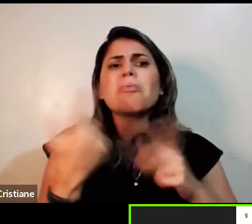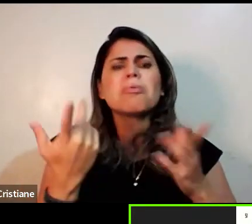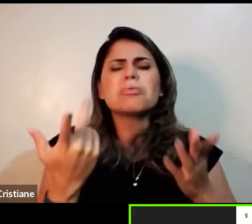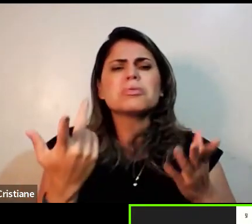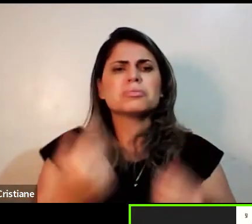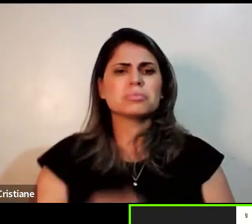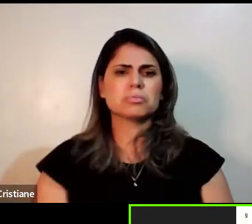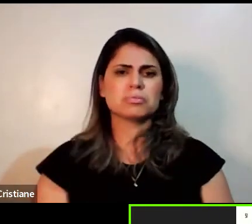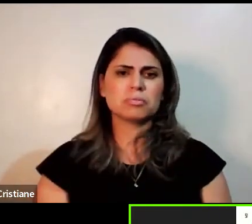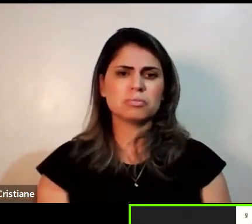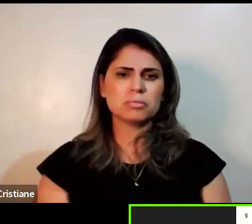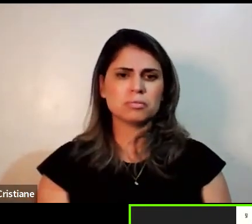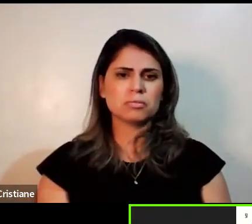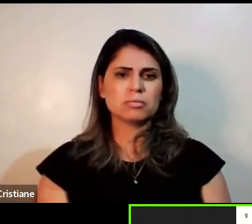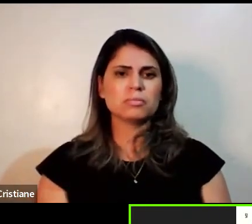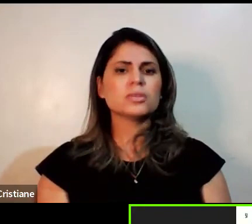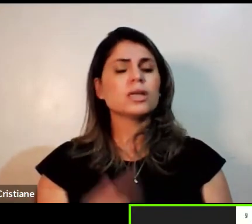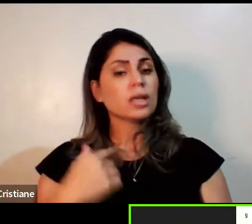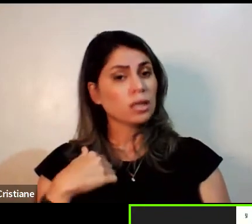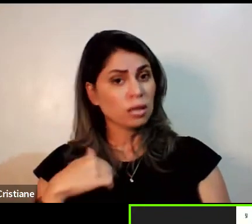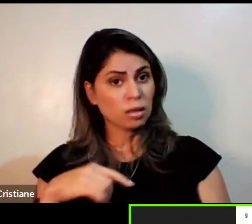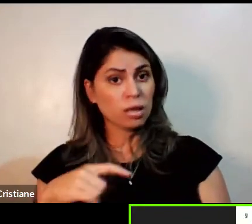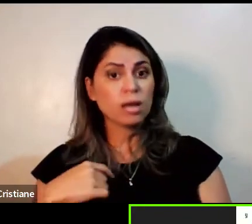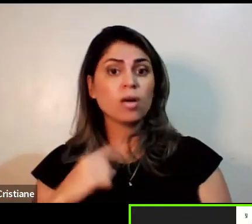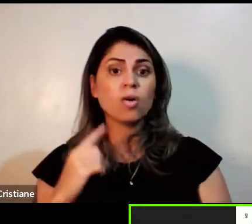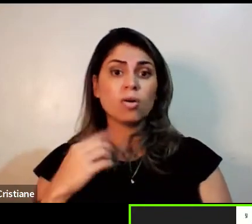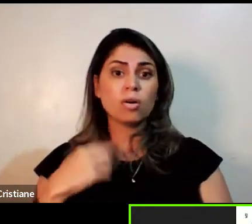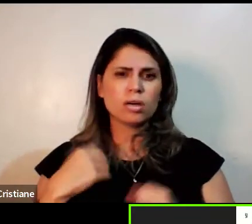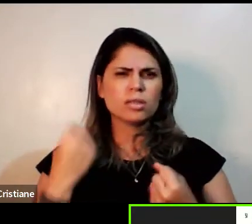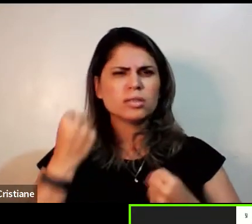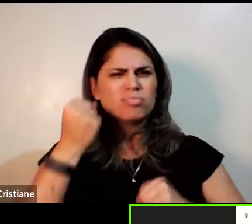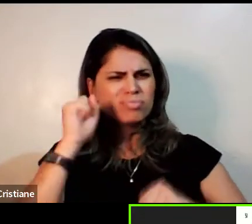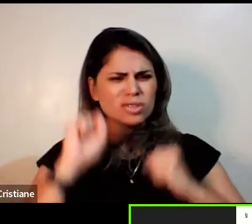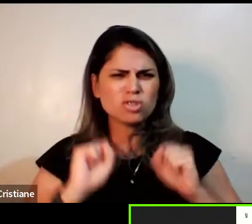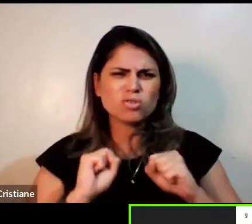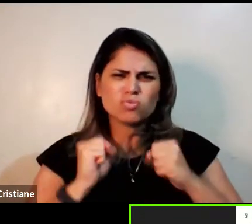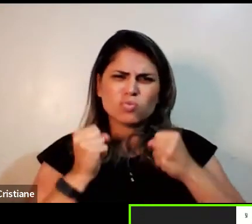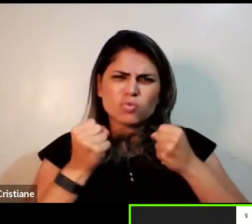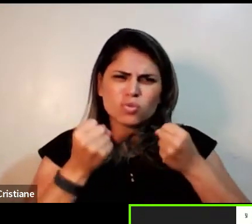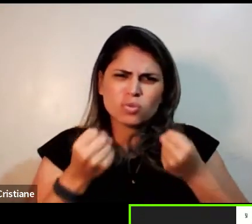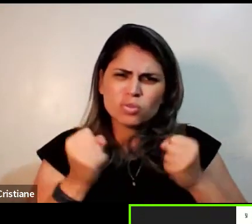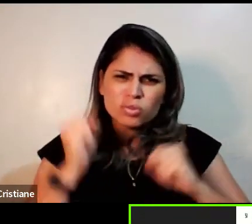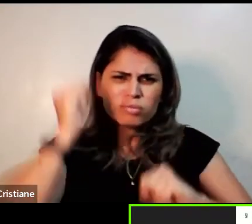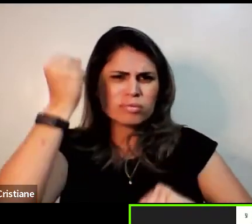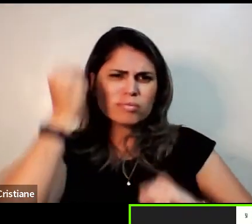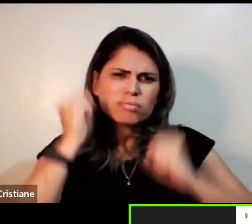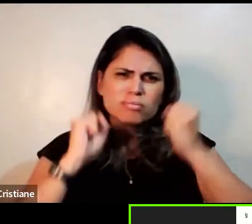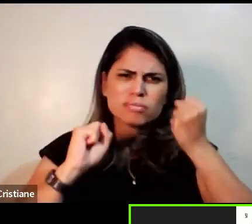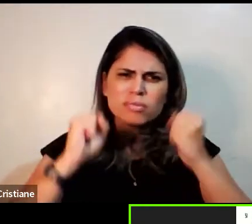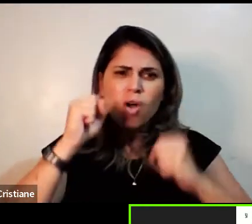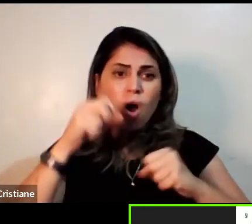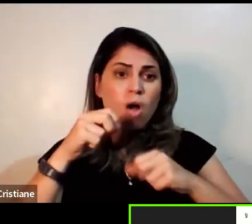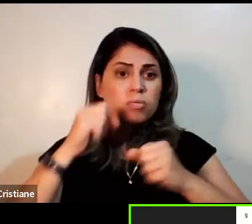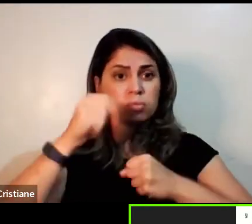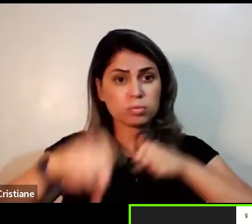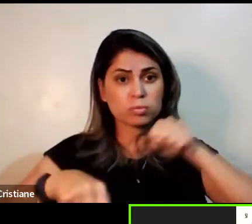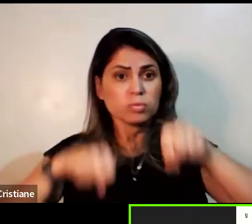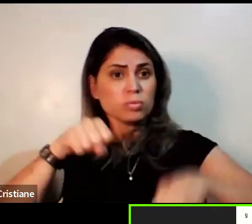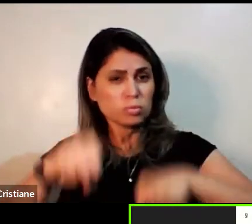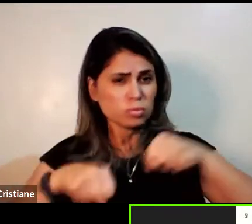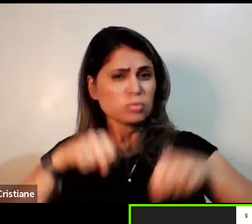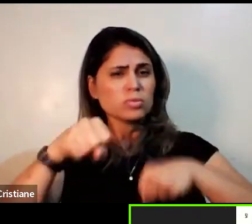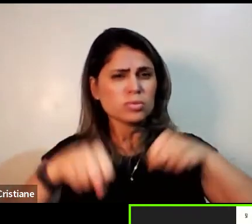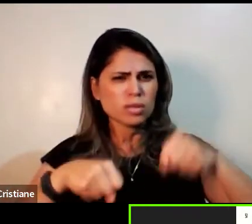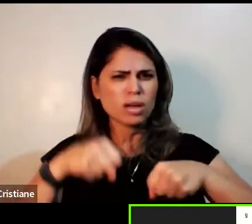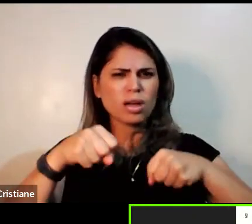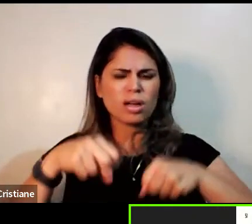E eu tentei sair do sedentarismo, mas quanto mais esforço eu fazia, eu tenho uma bicicleta ergométrica aqui em casa, mais sem força